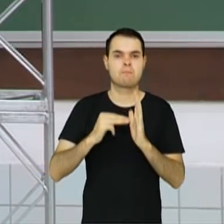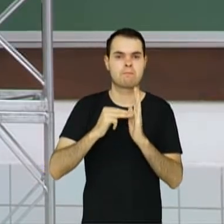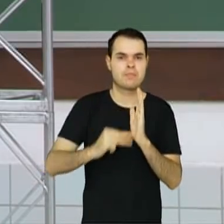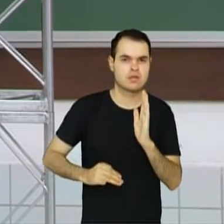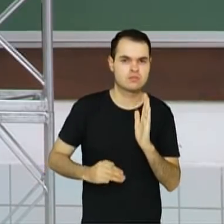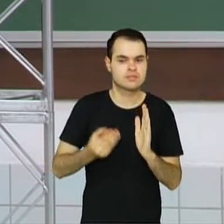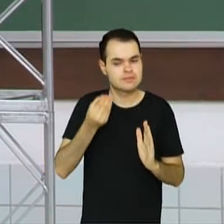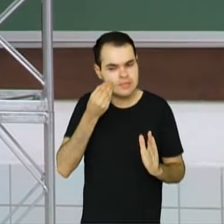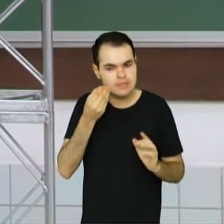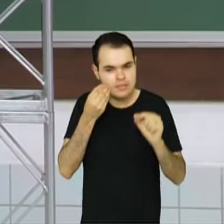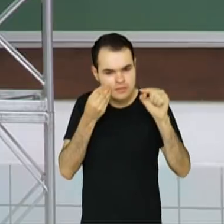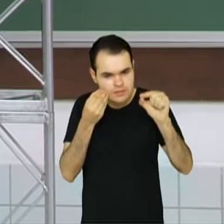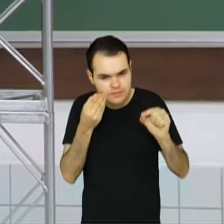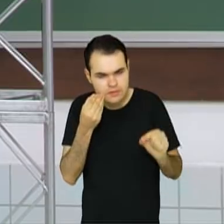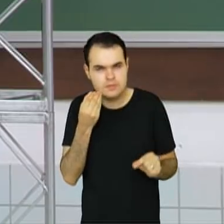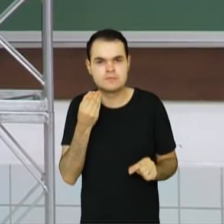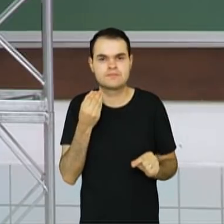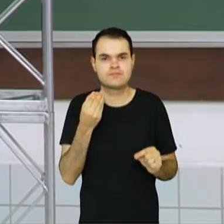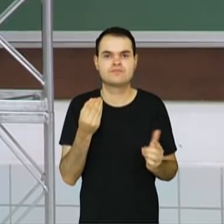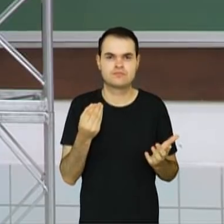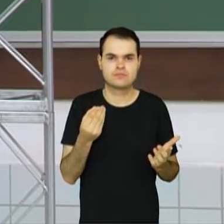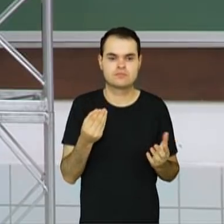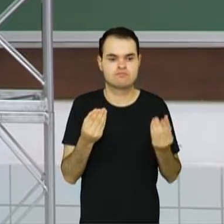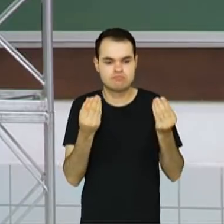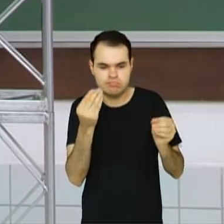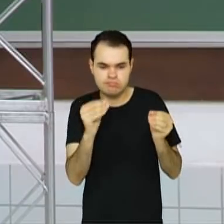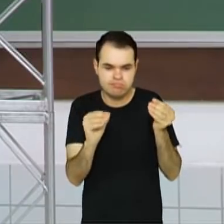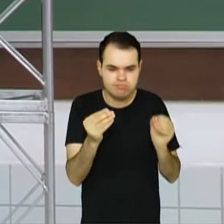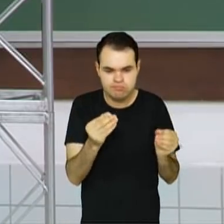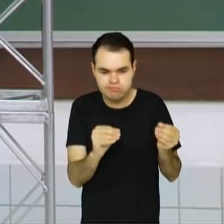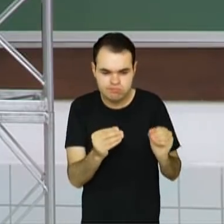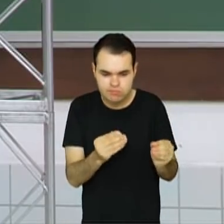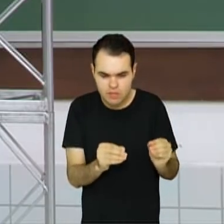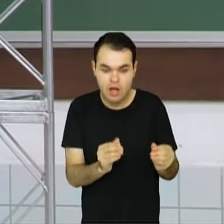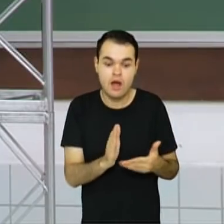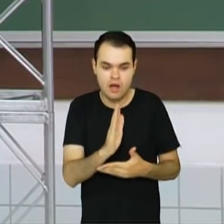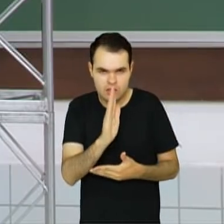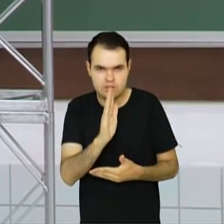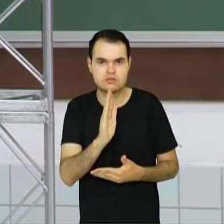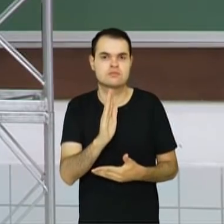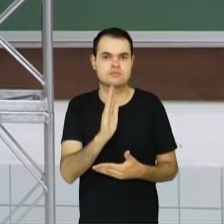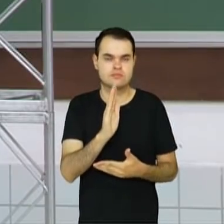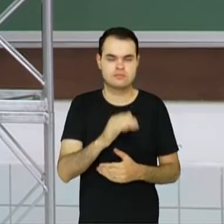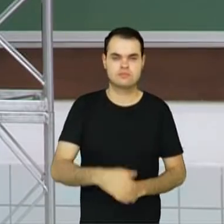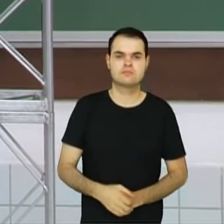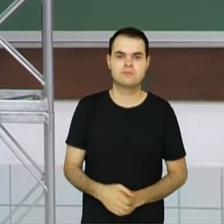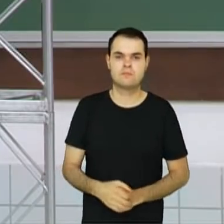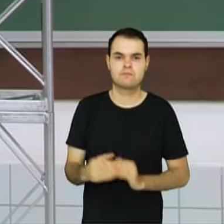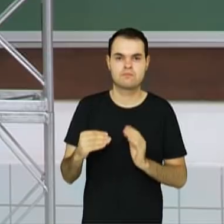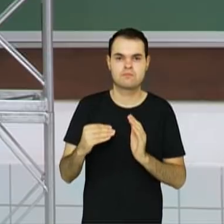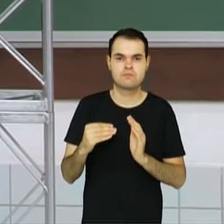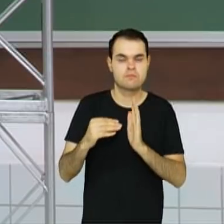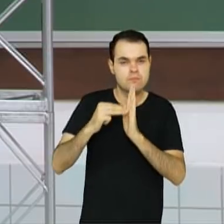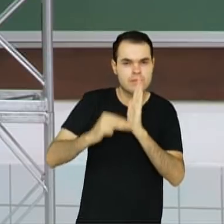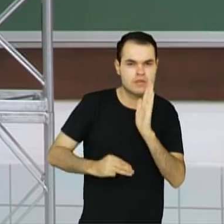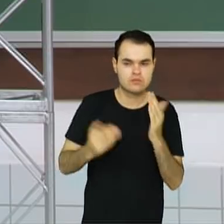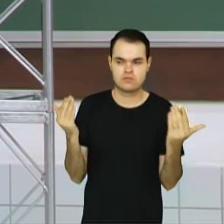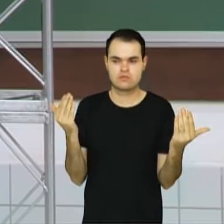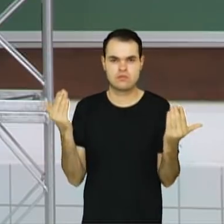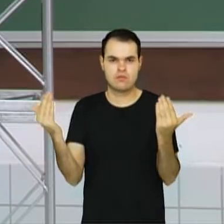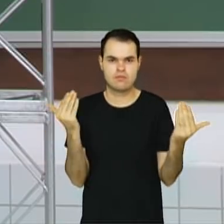método de tentativa, que é o que a gente veio fazendo antes, né? Colocando os valores ali, vendo qual que funciona, qual que não funciona. Método de